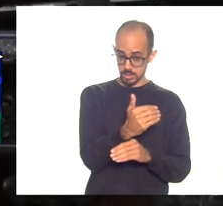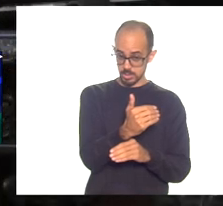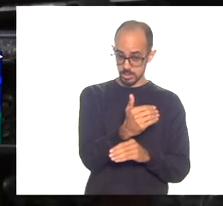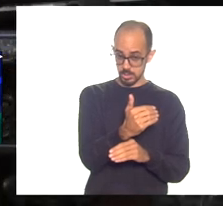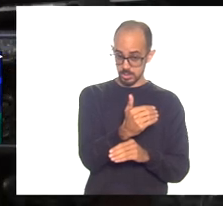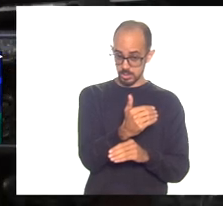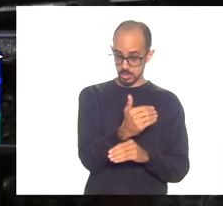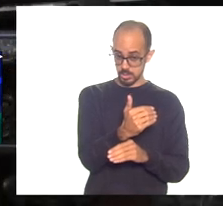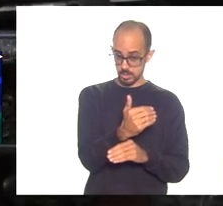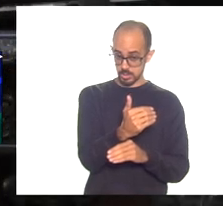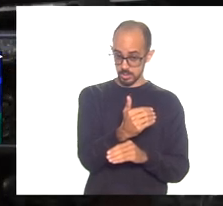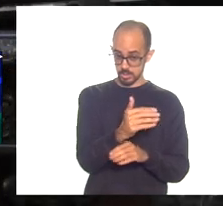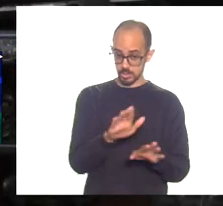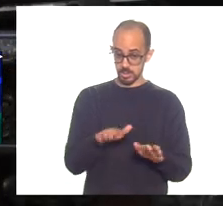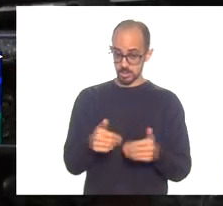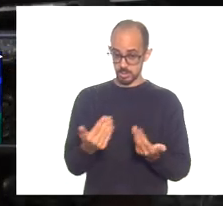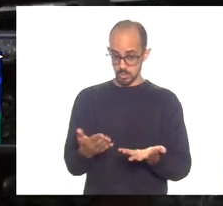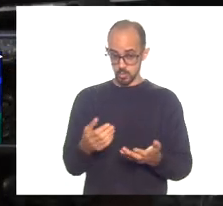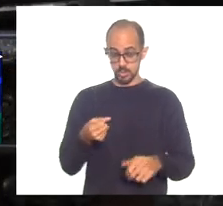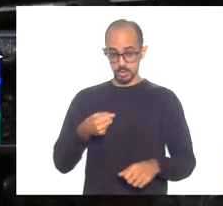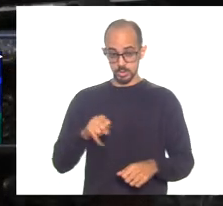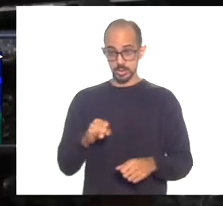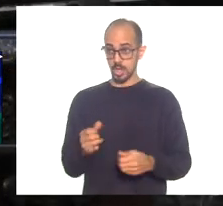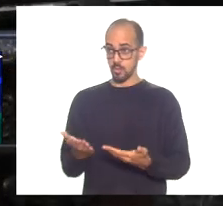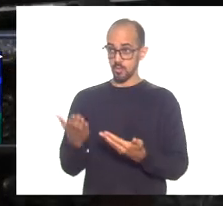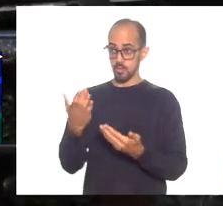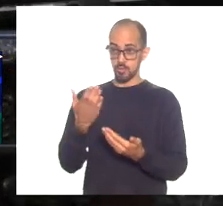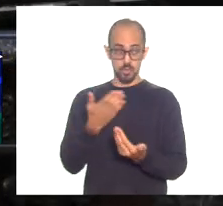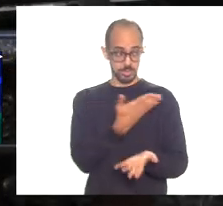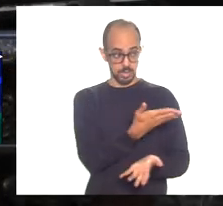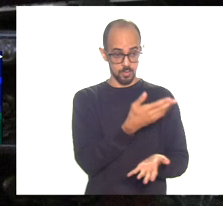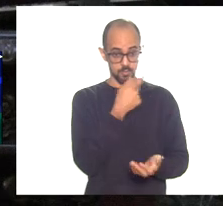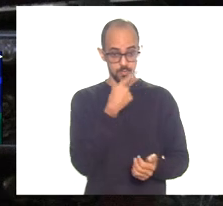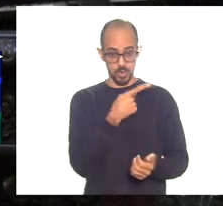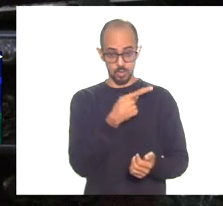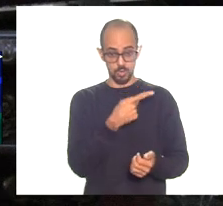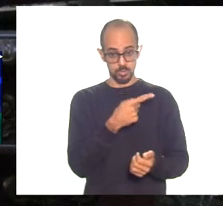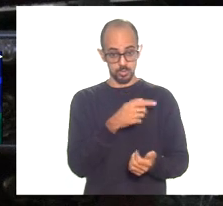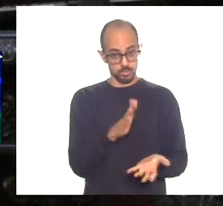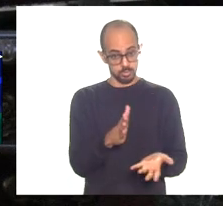que ele não falou direito